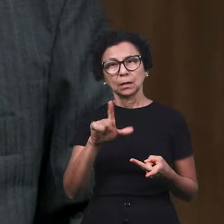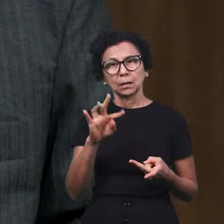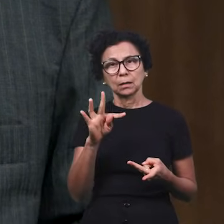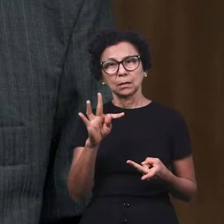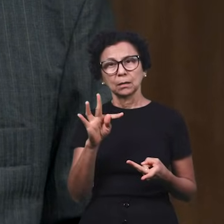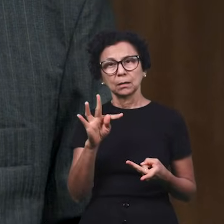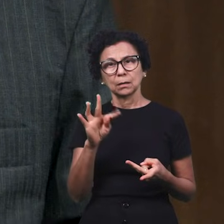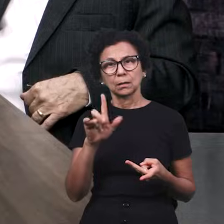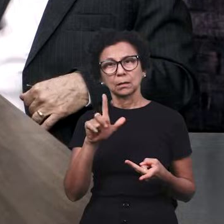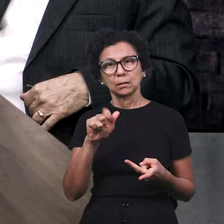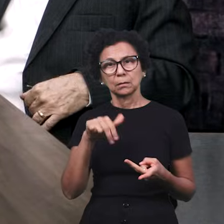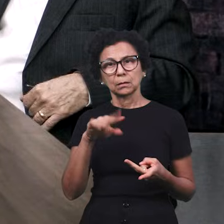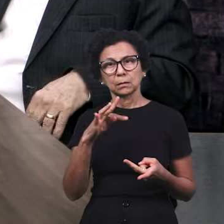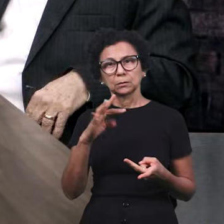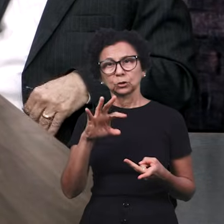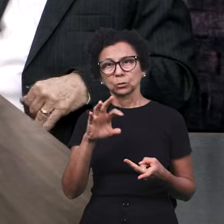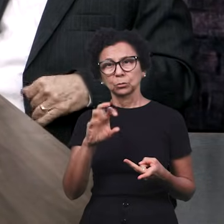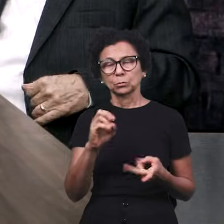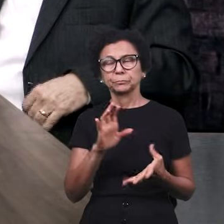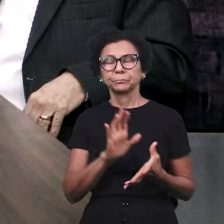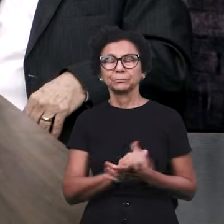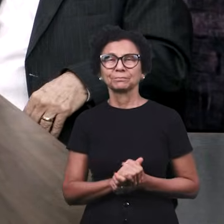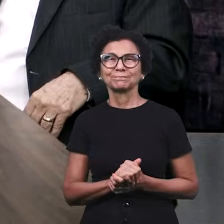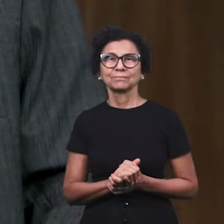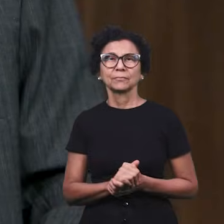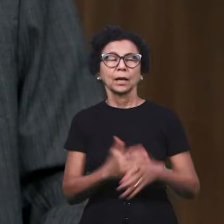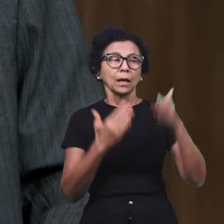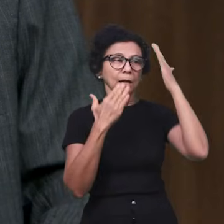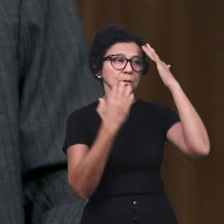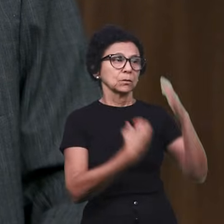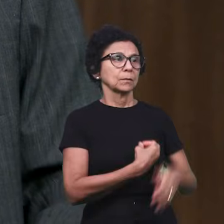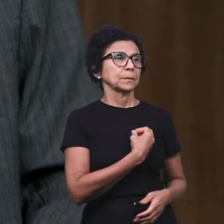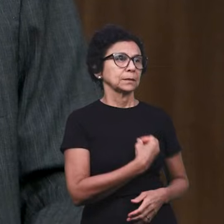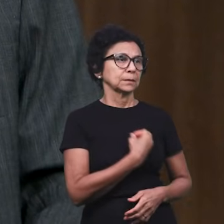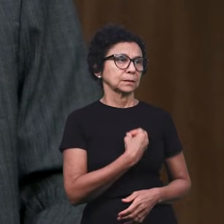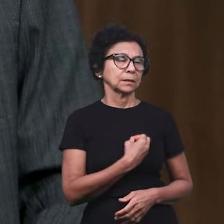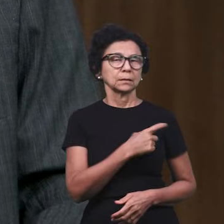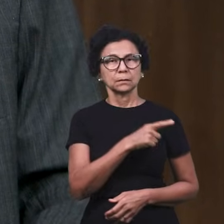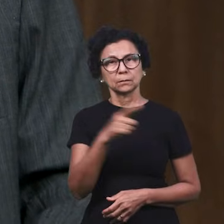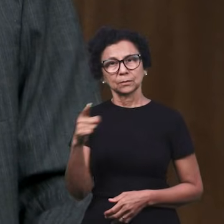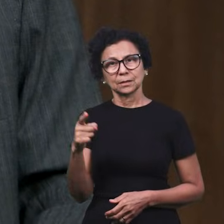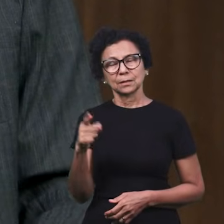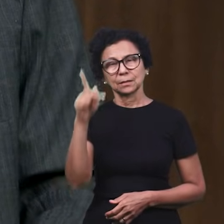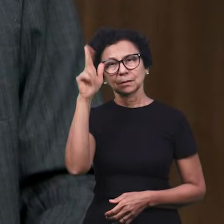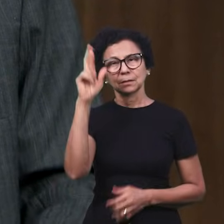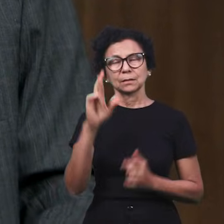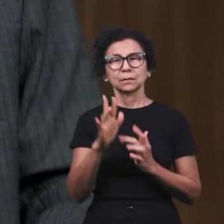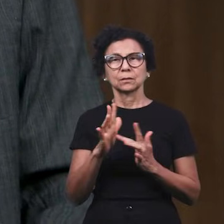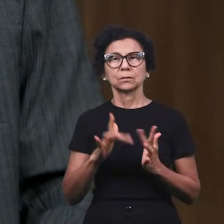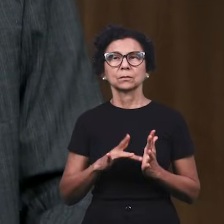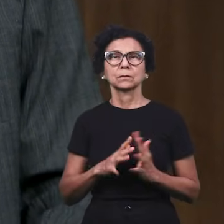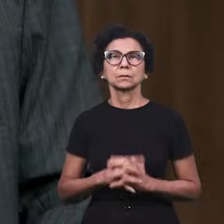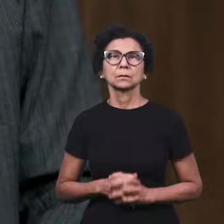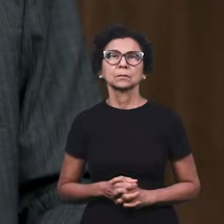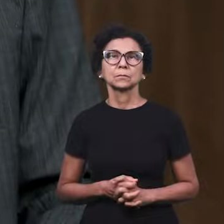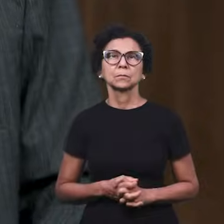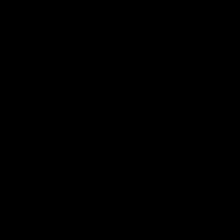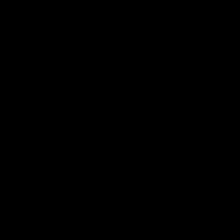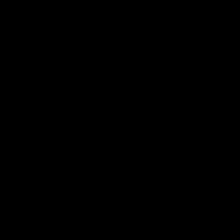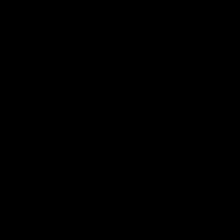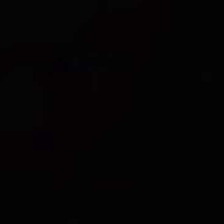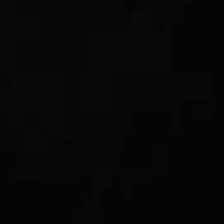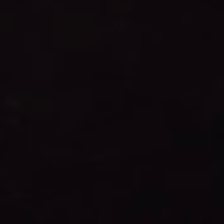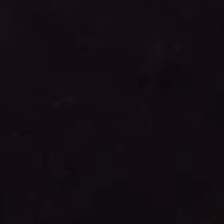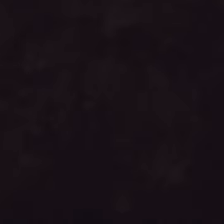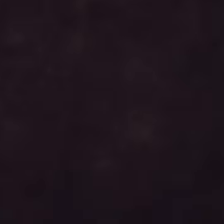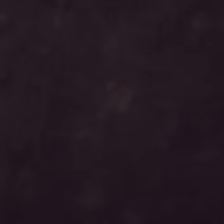agradecemos aqui a presença do pastor Serlon. Amém. E também o acompanhamento dos irmãos. A paz do Senhor a todos.